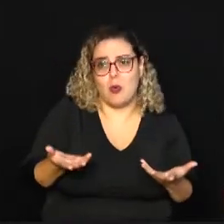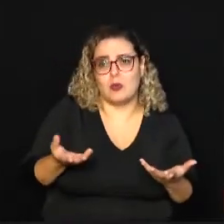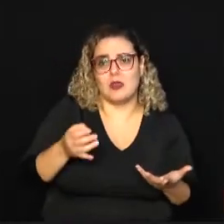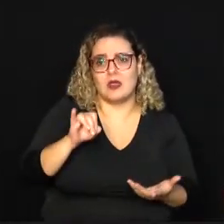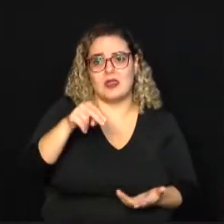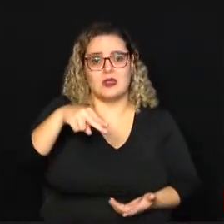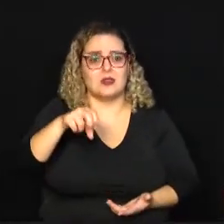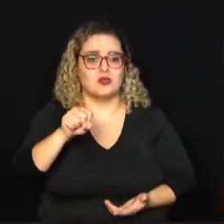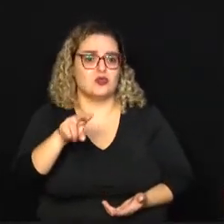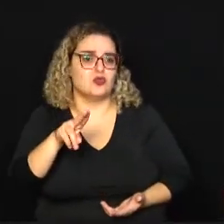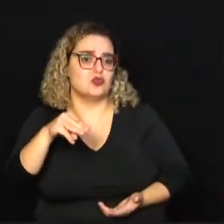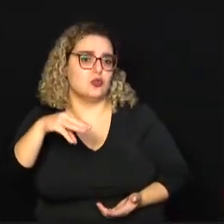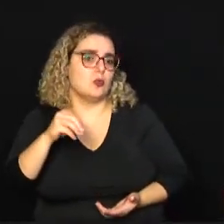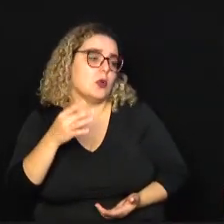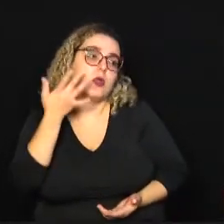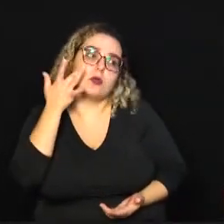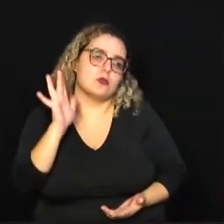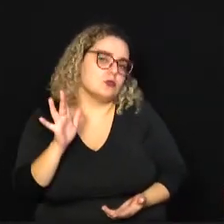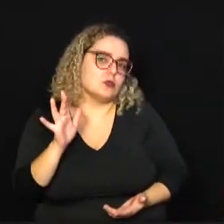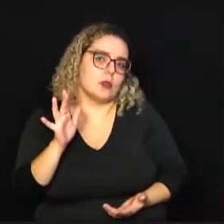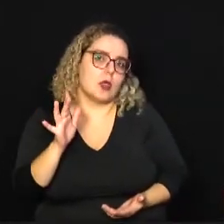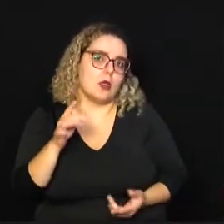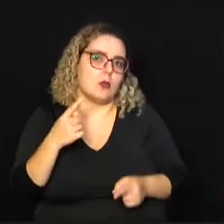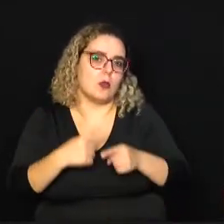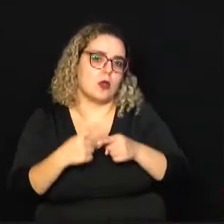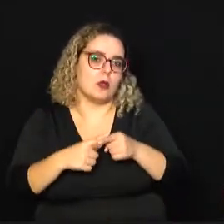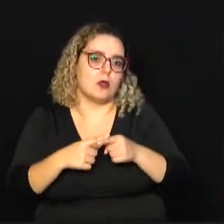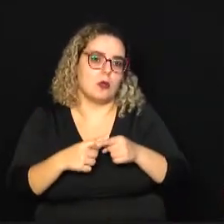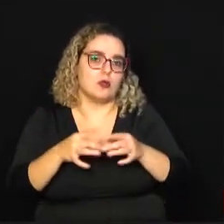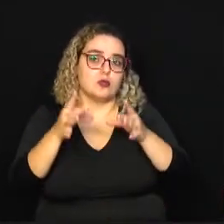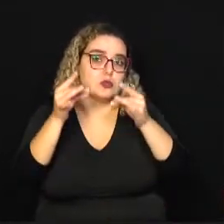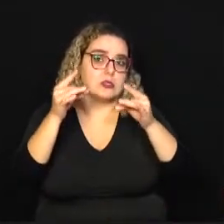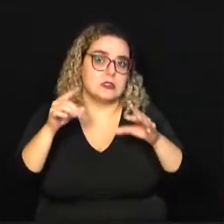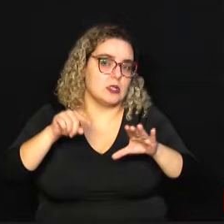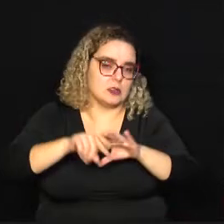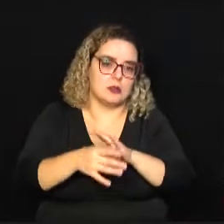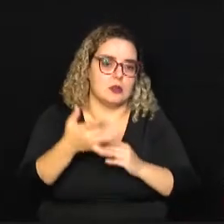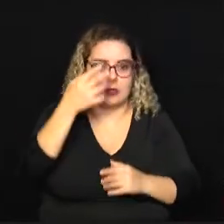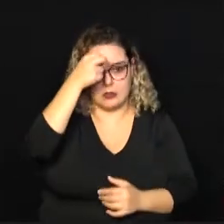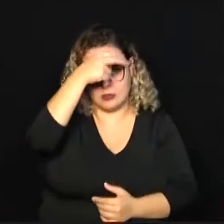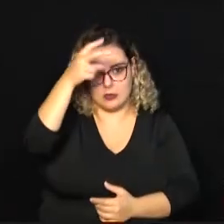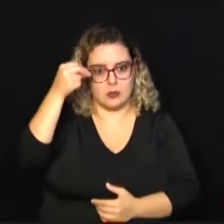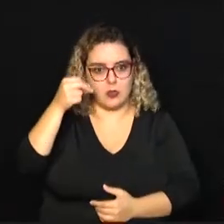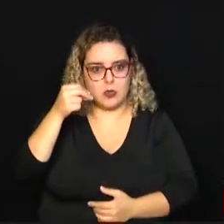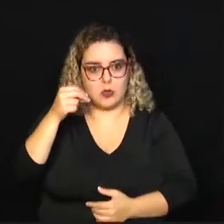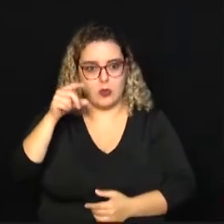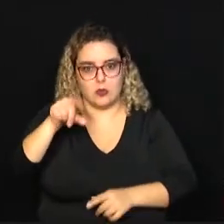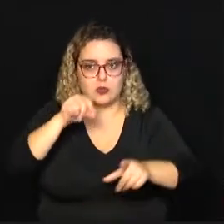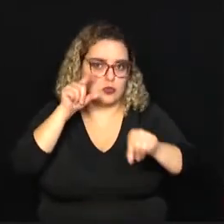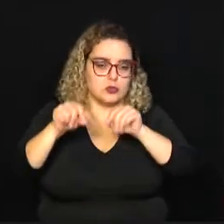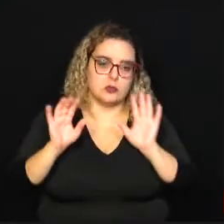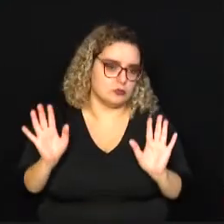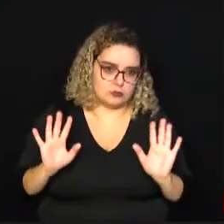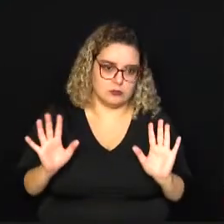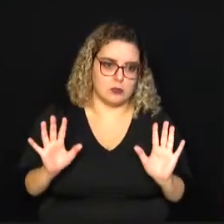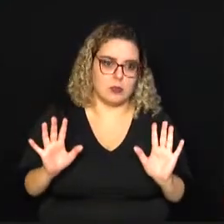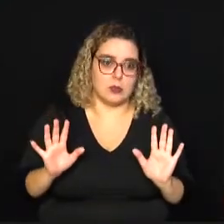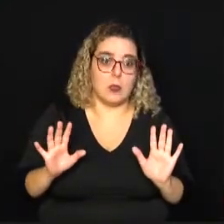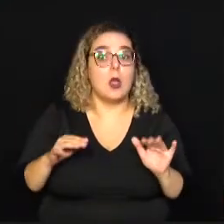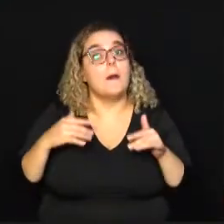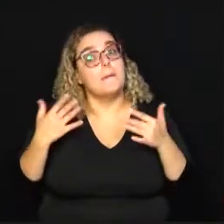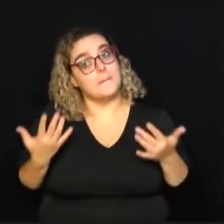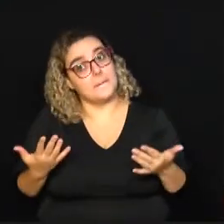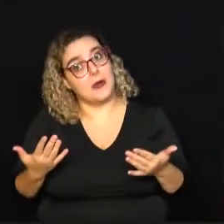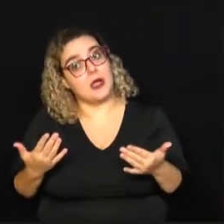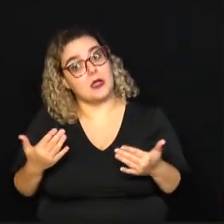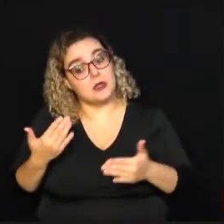os detalhes internos e não vou debater aqui, né, os detalhes do porquê que a Prefeitura tomou cada decisão ou deixou de tomar. O fato é que as consequências dessa